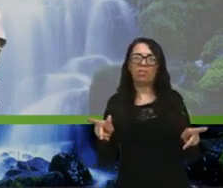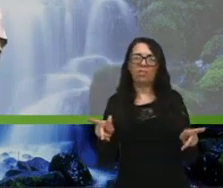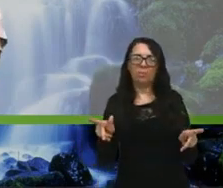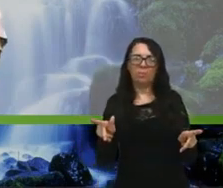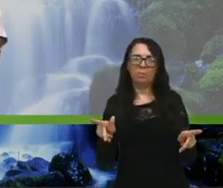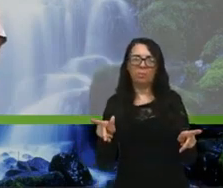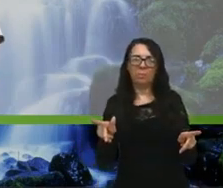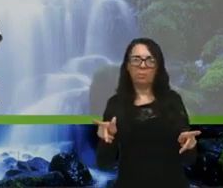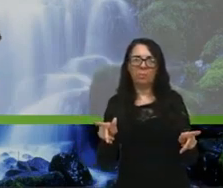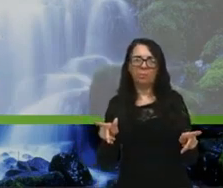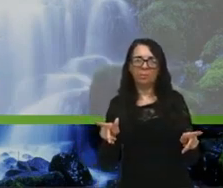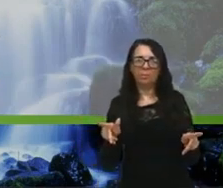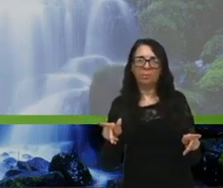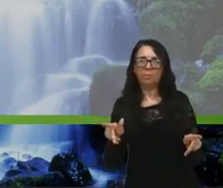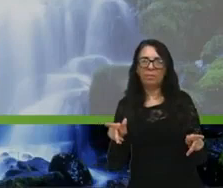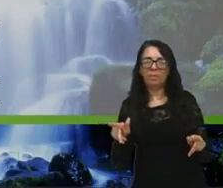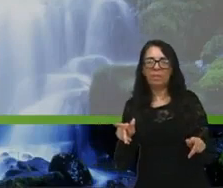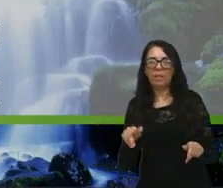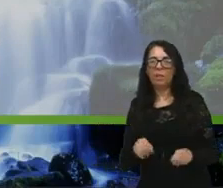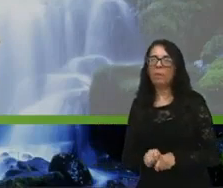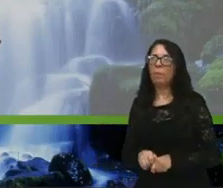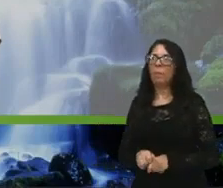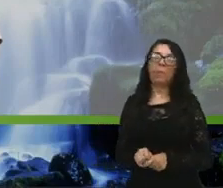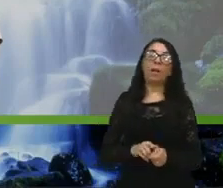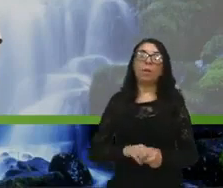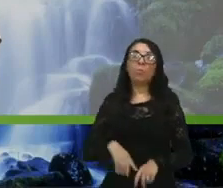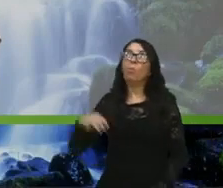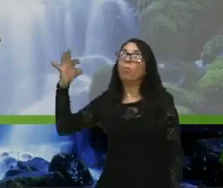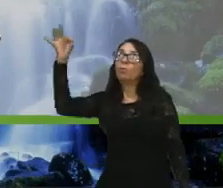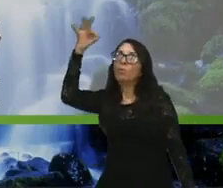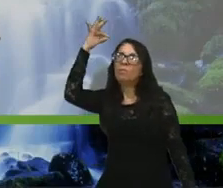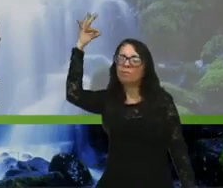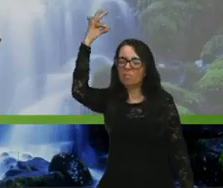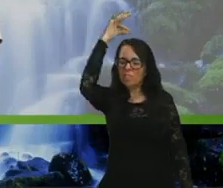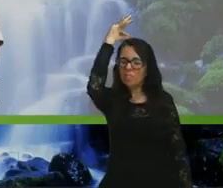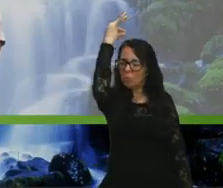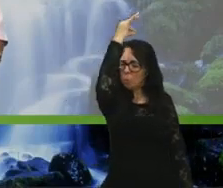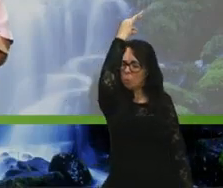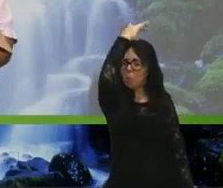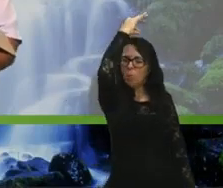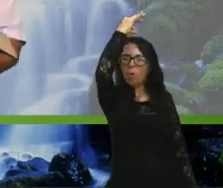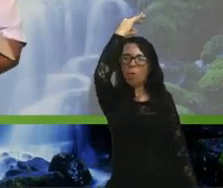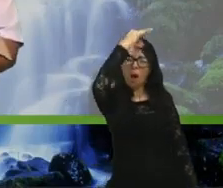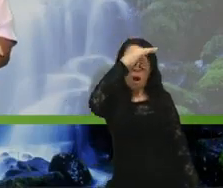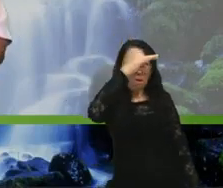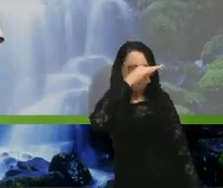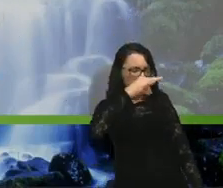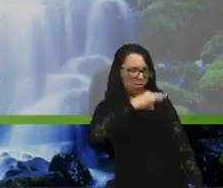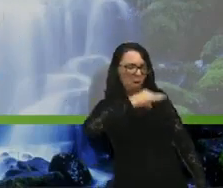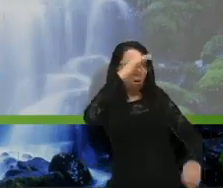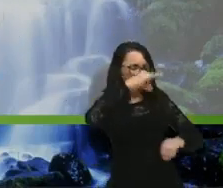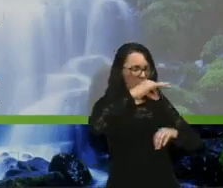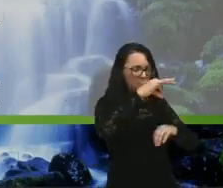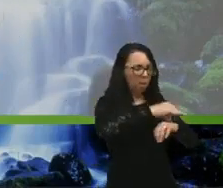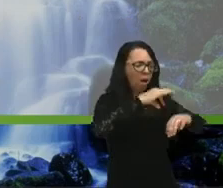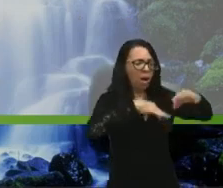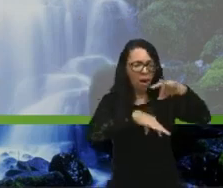nós nos liberta da escravidão do pecado. O Espírito Santo agindo em nós